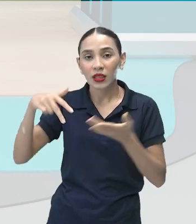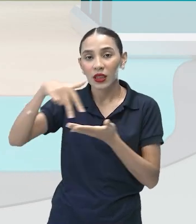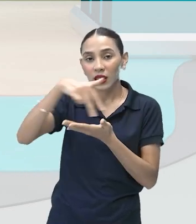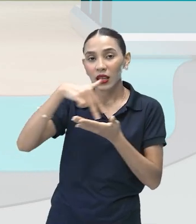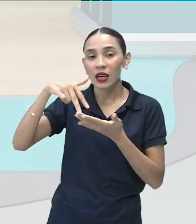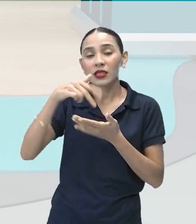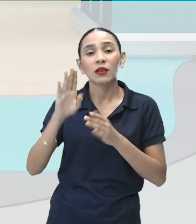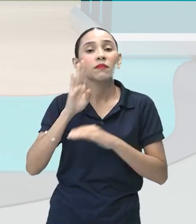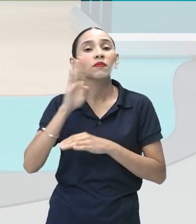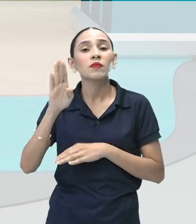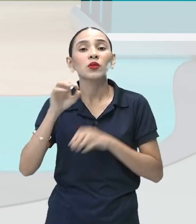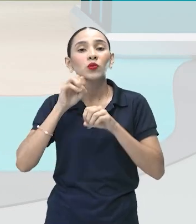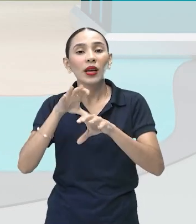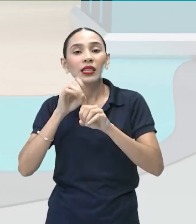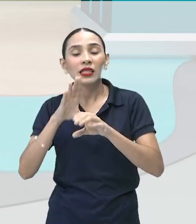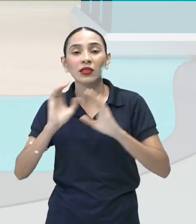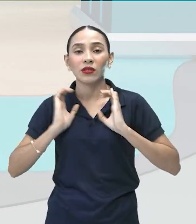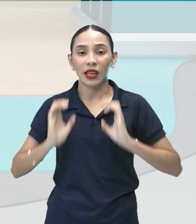ser desenvolvida